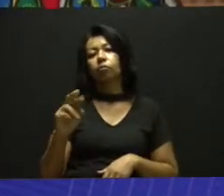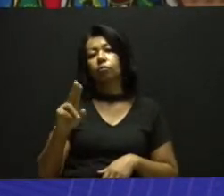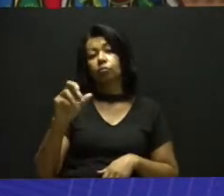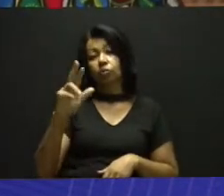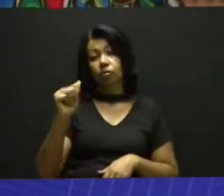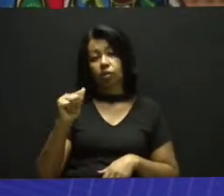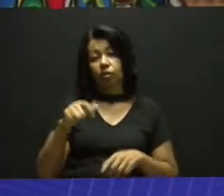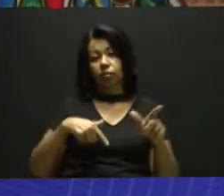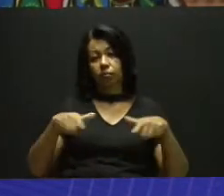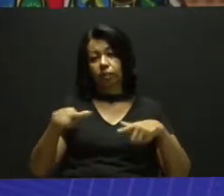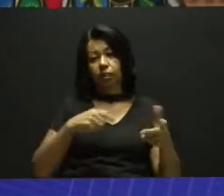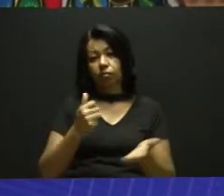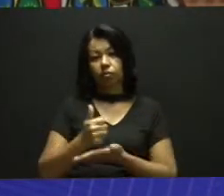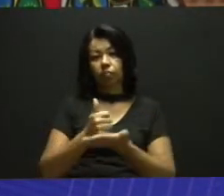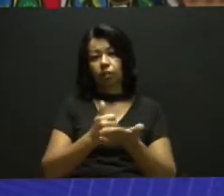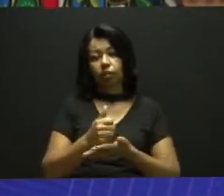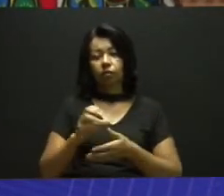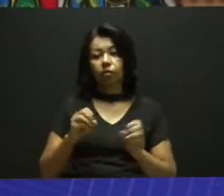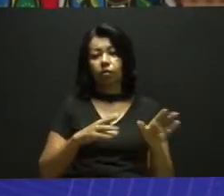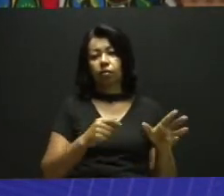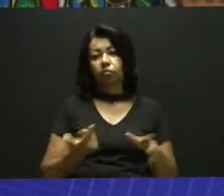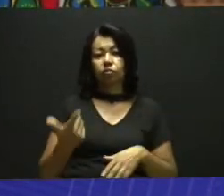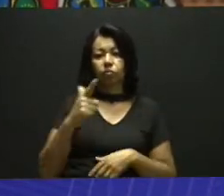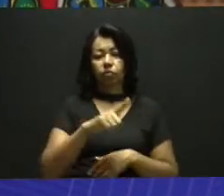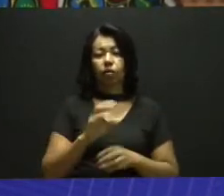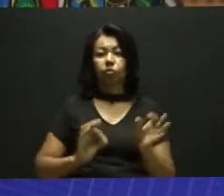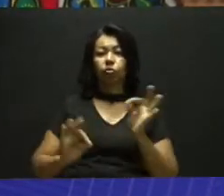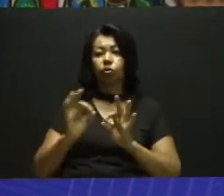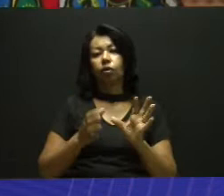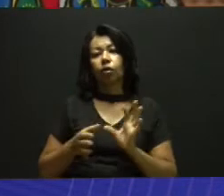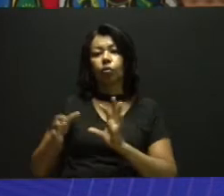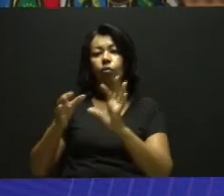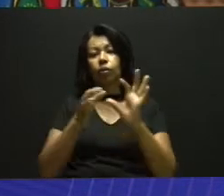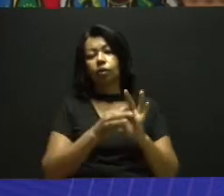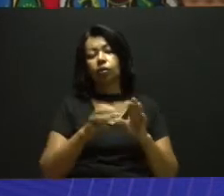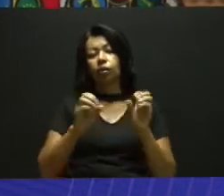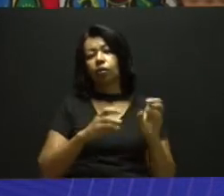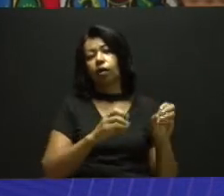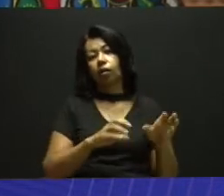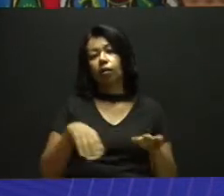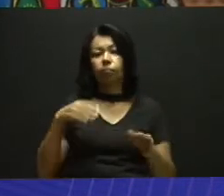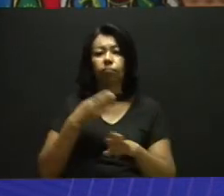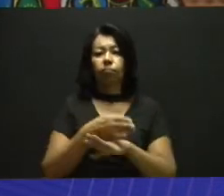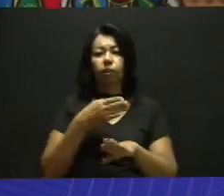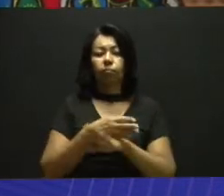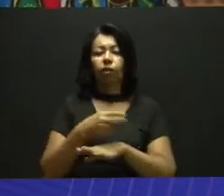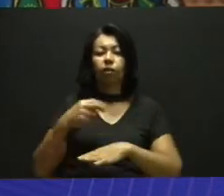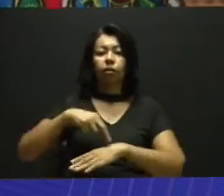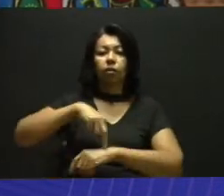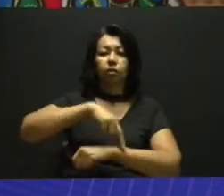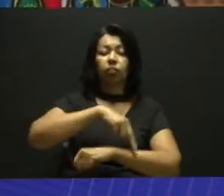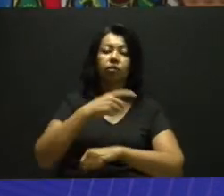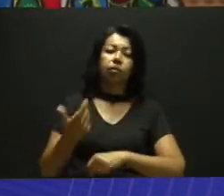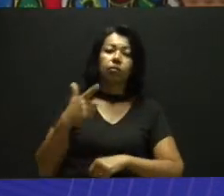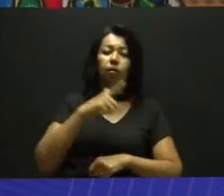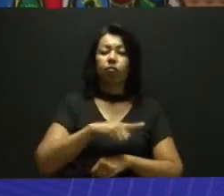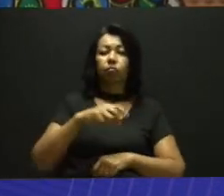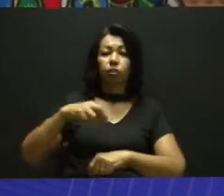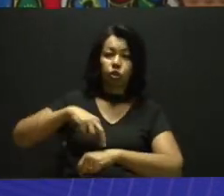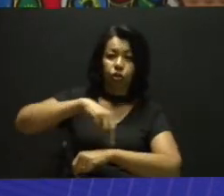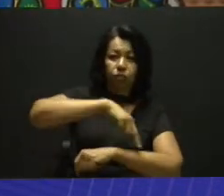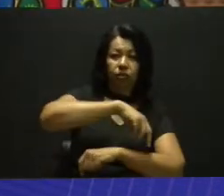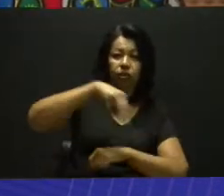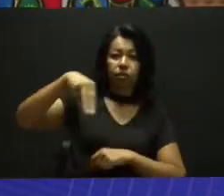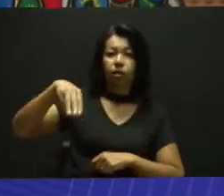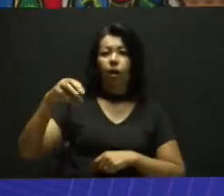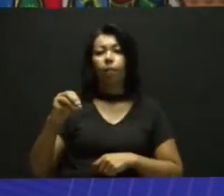técnica coreográfica técnica de ordem unida técnica em práticas para desfile cívico cd moda curso